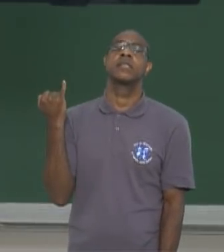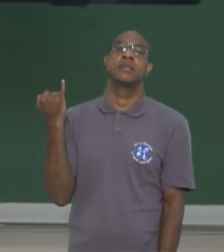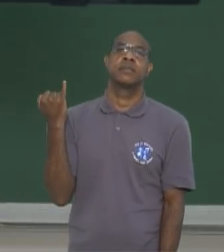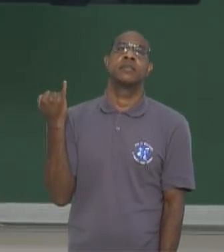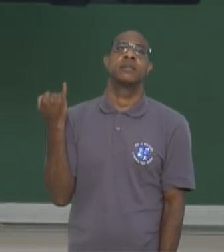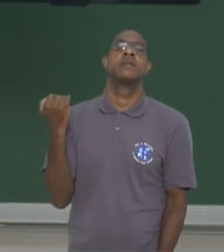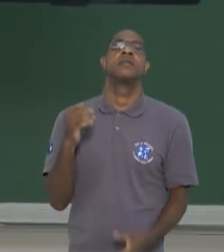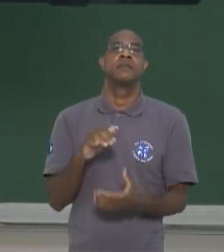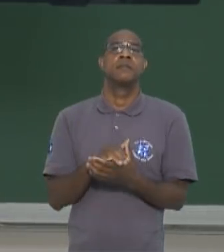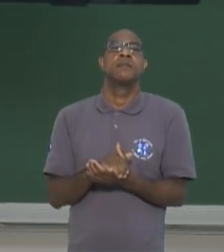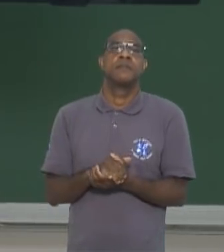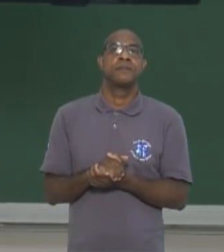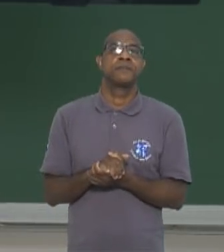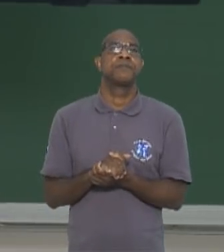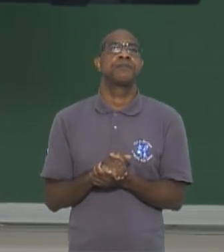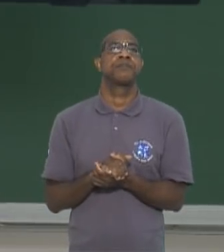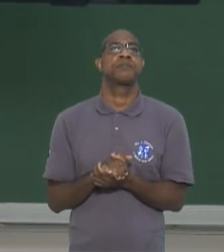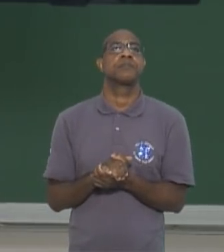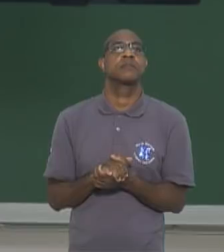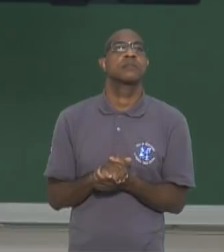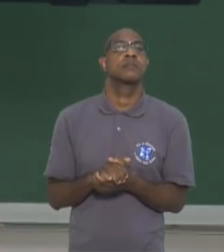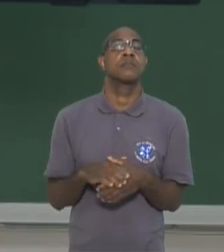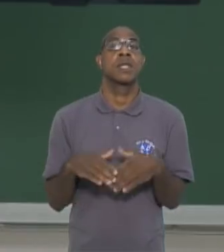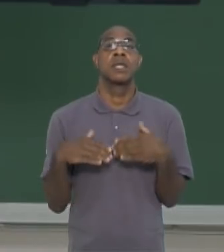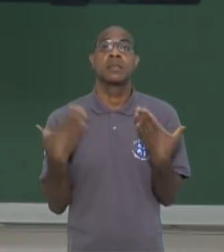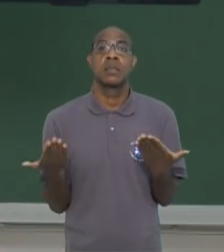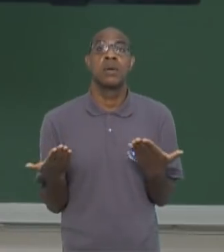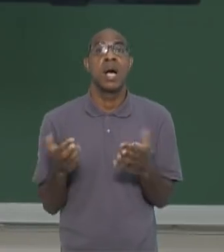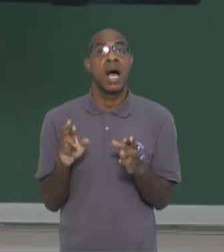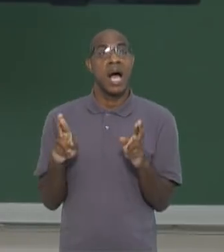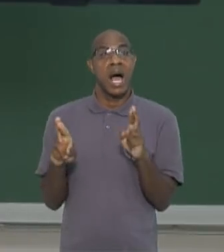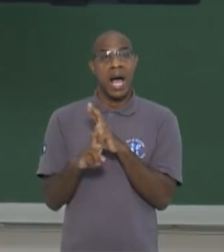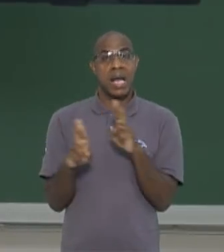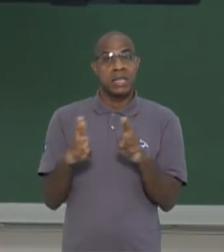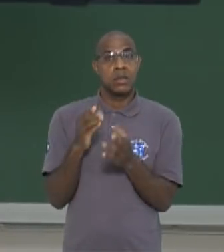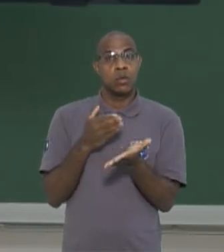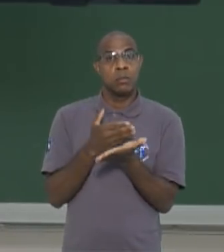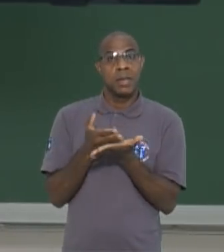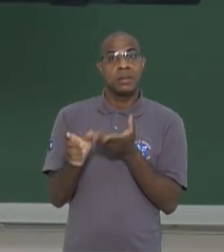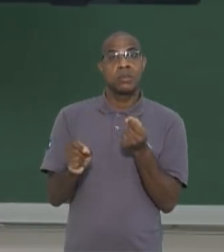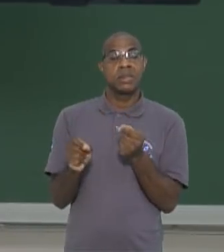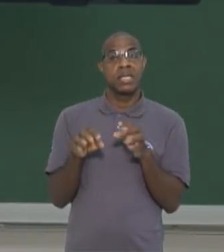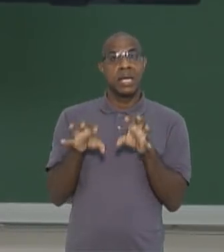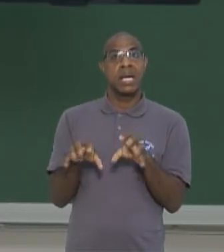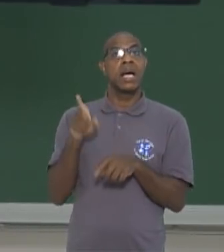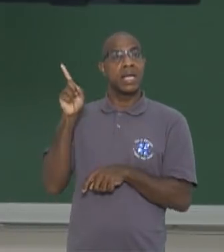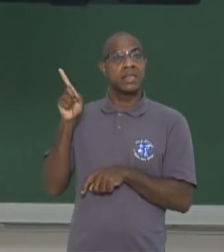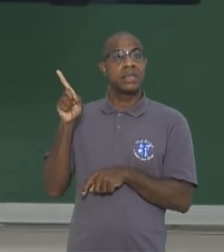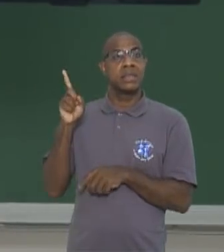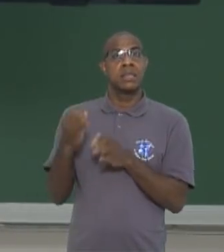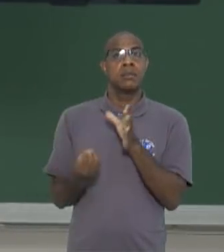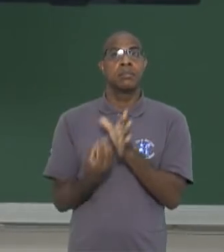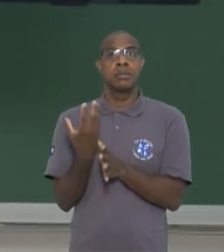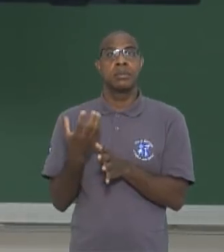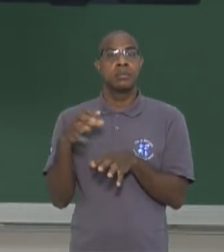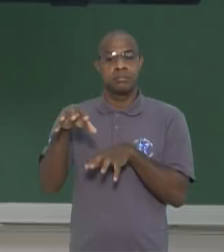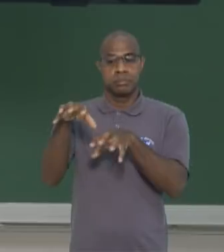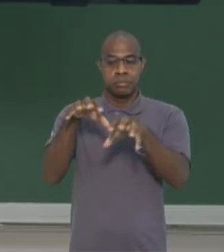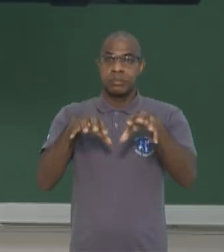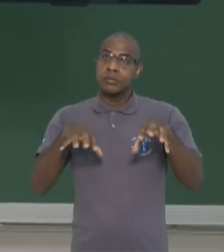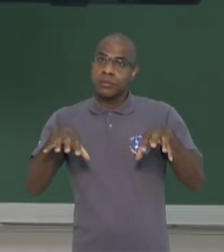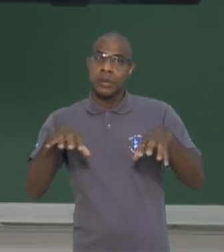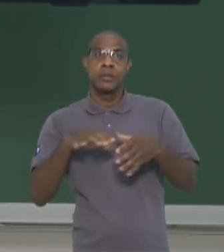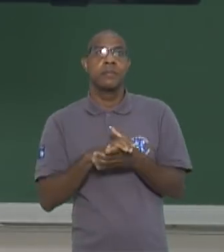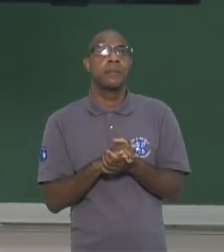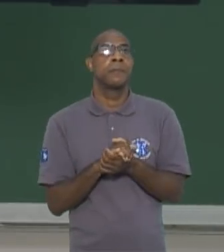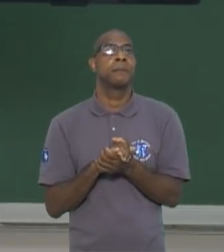para a gente hoje na modernidade. Então, é uma relação que começa a se estabelecer aqui, através dos reinos bárbaros. E a gente vai entender